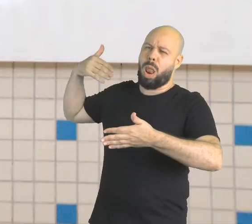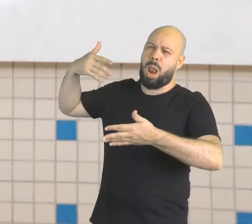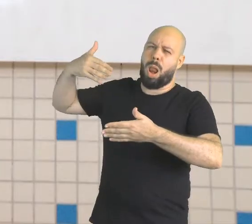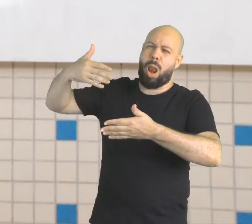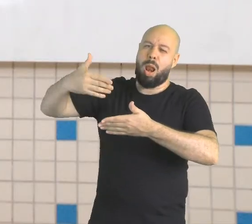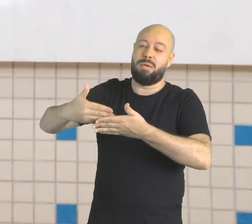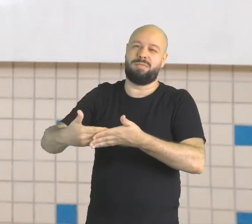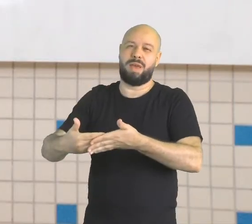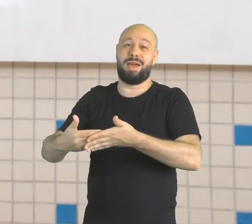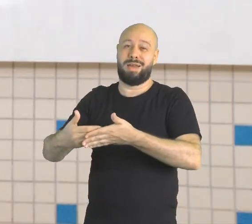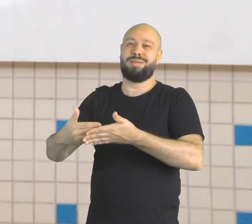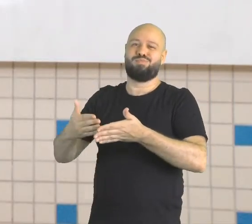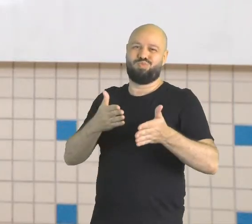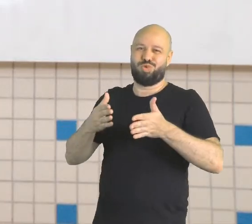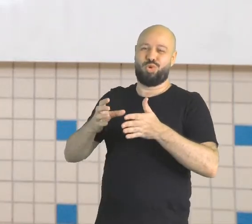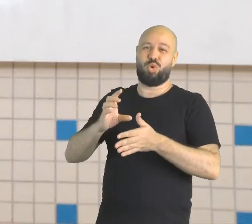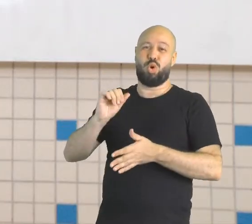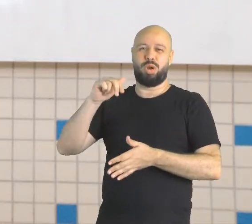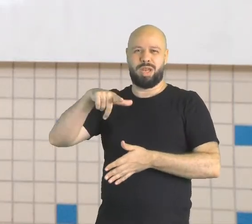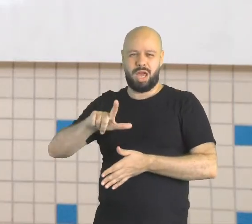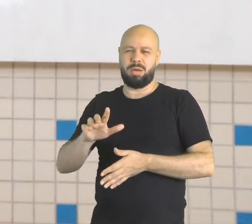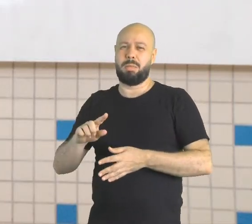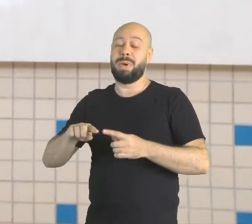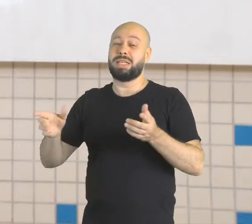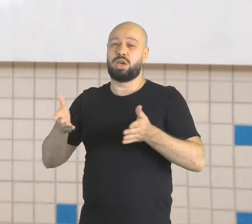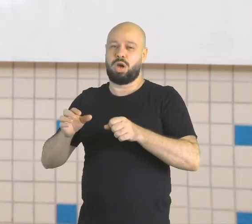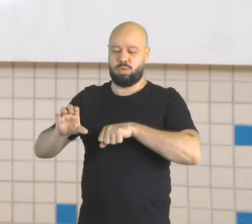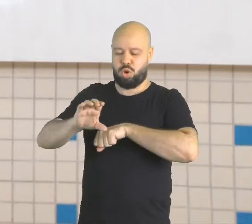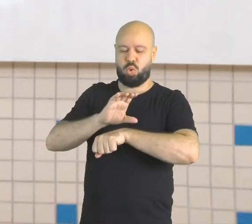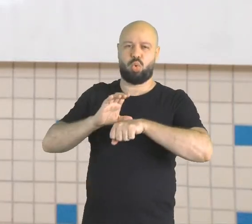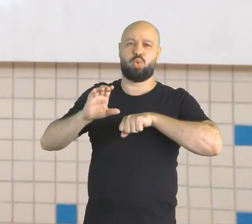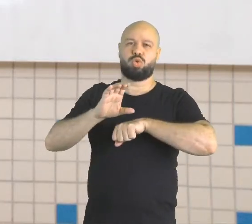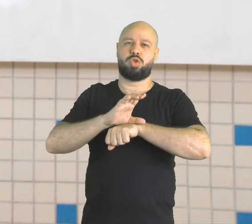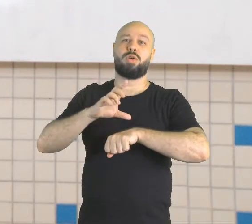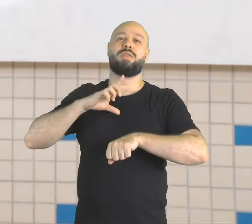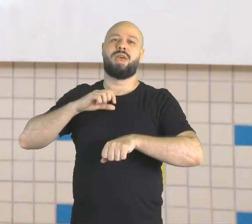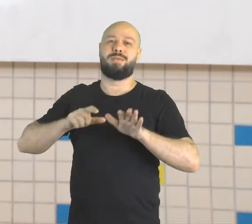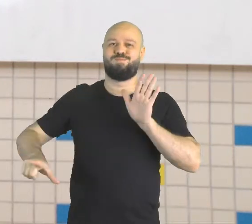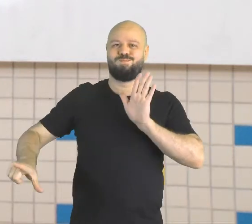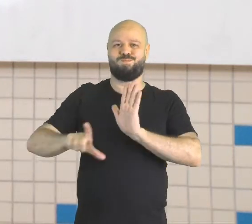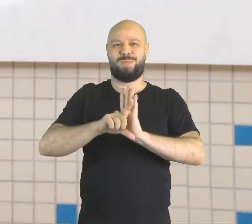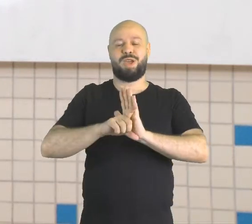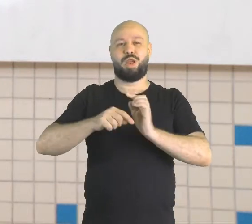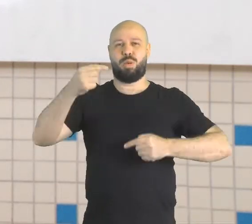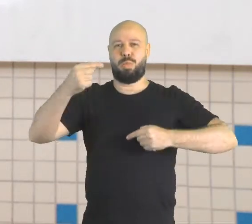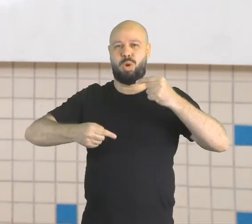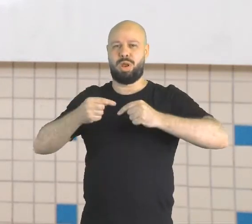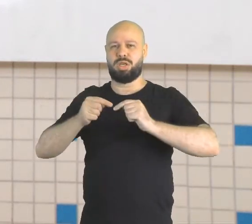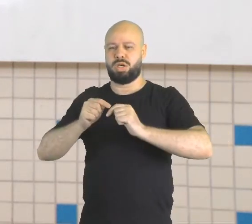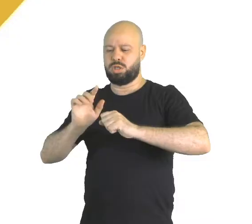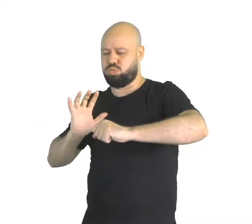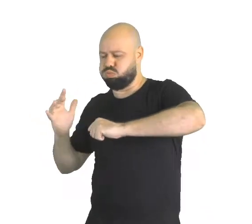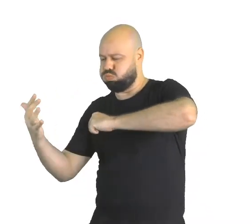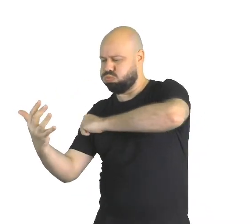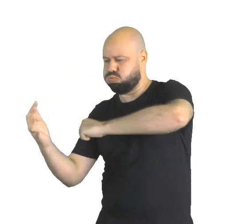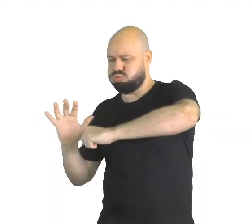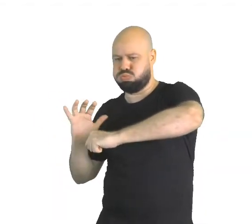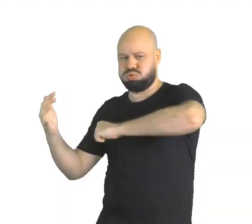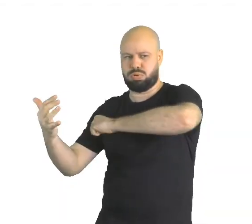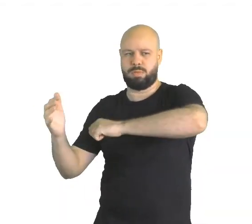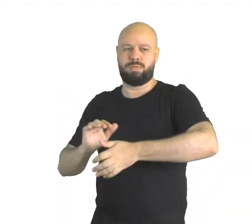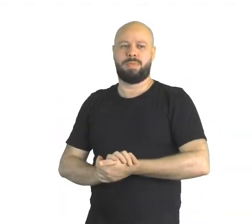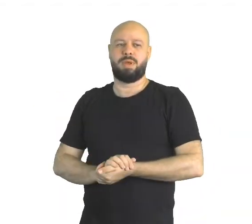nós tínhamos na Constituição, na forma da lei, uma política de aldeamento. Os